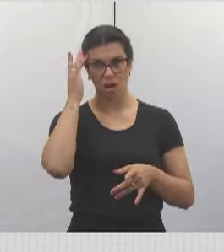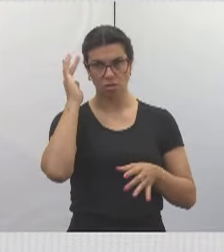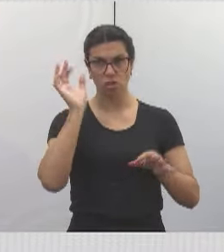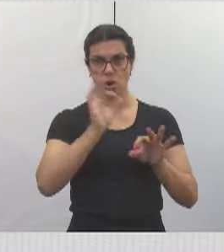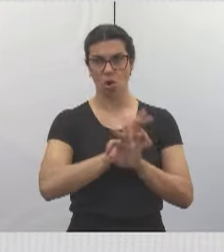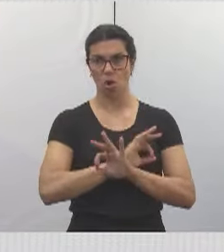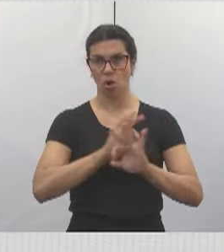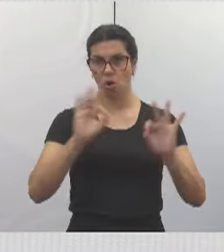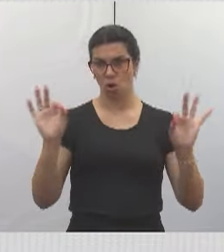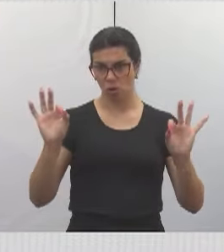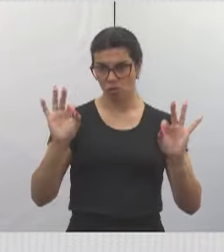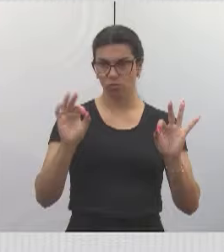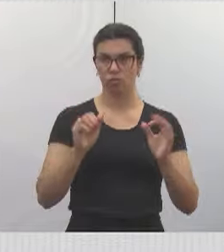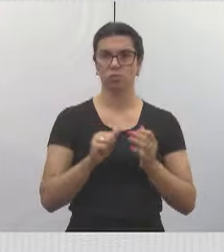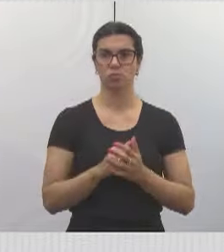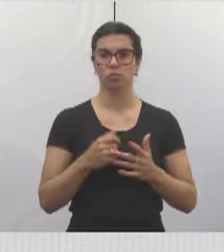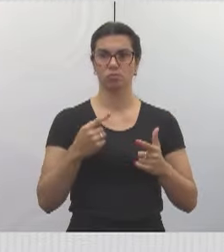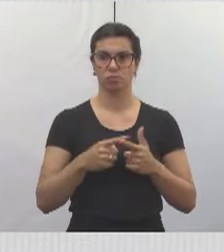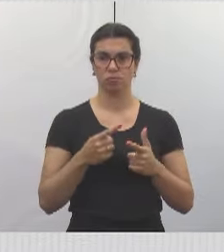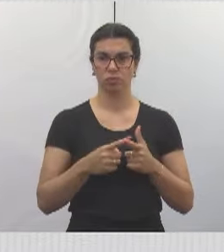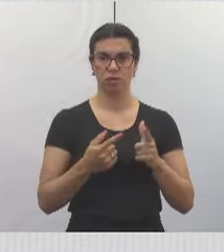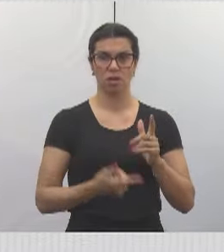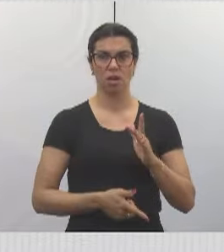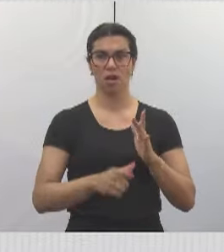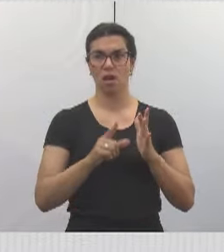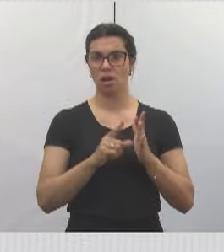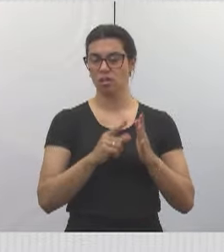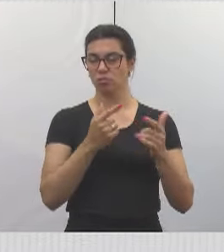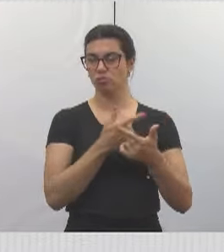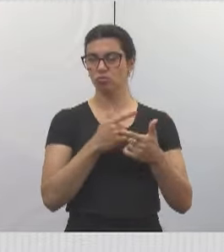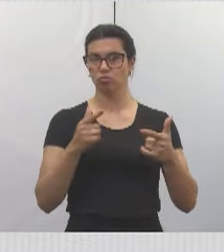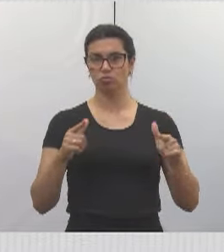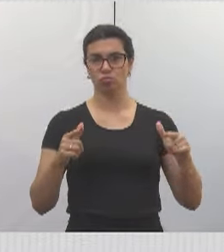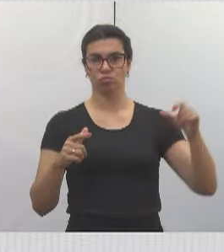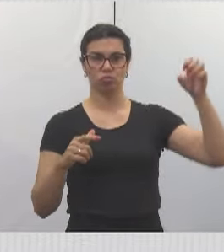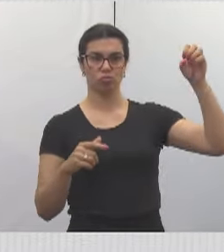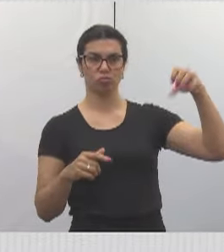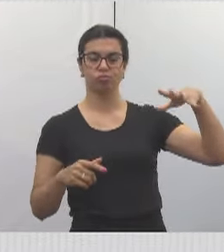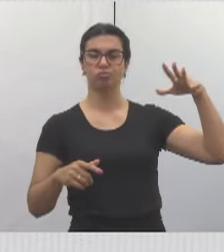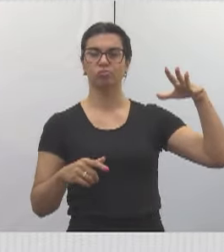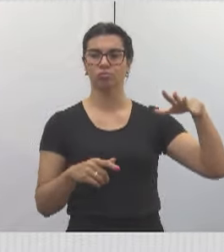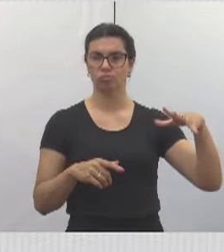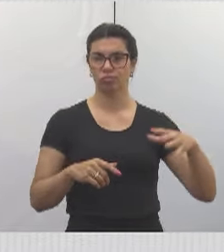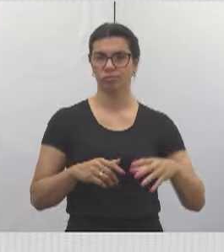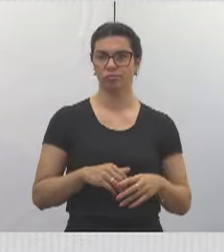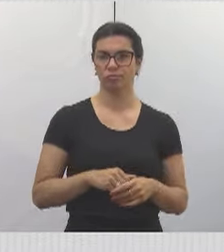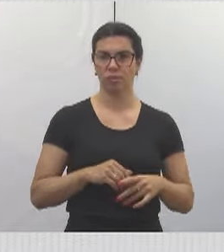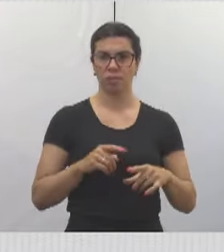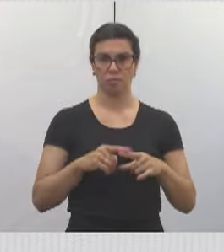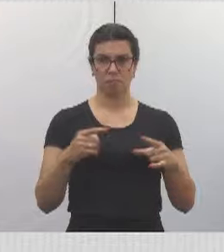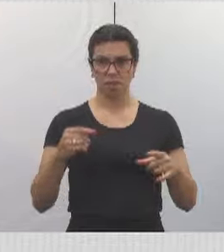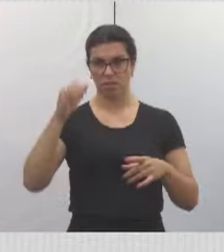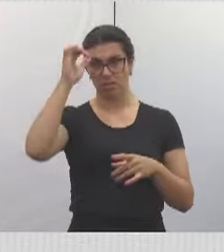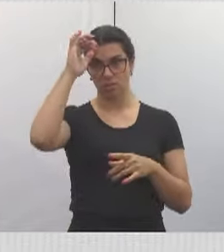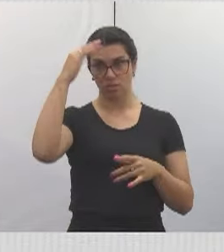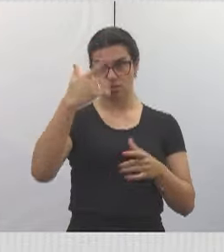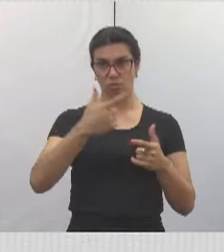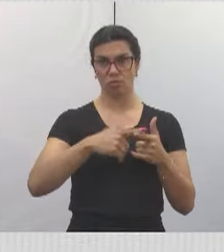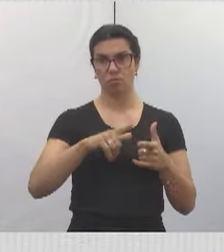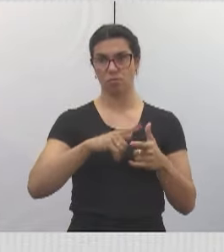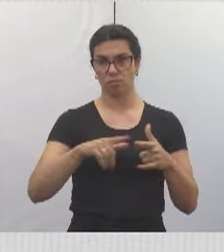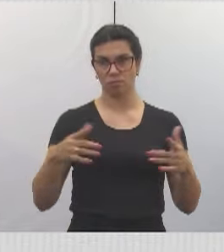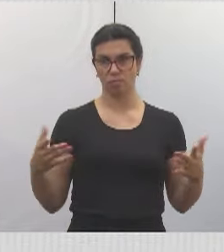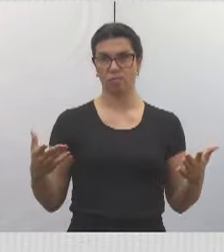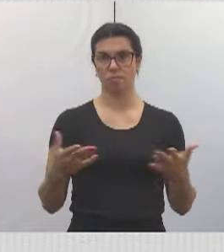olha, ótimo, porque só tinha esse pedaço aqui que estava escuro para chegar no Parque da Lua. Não está mais, está claro